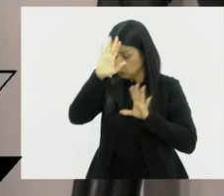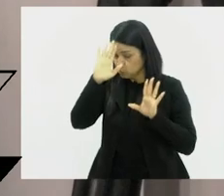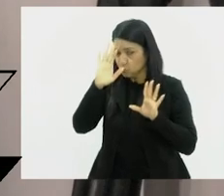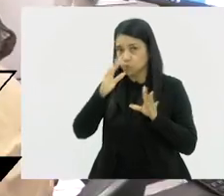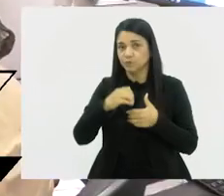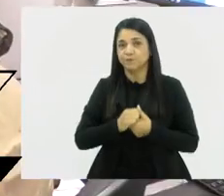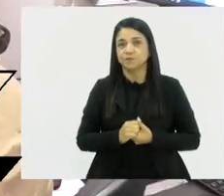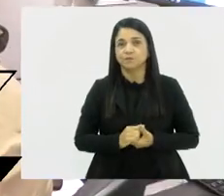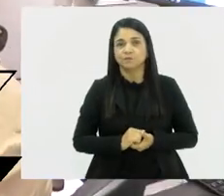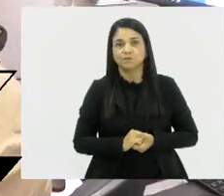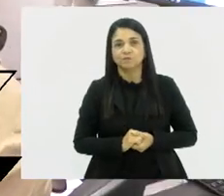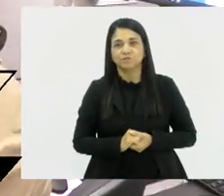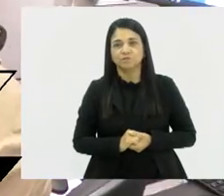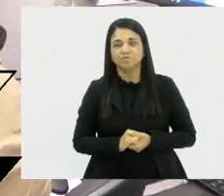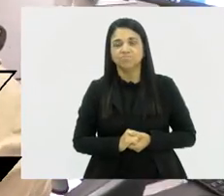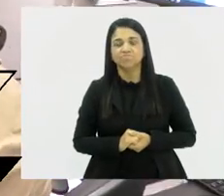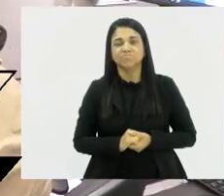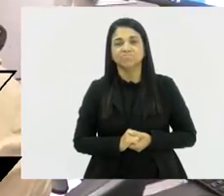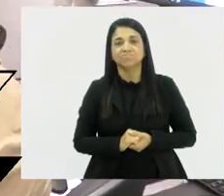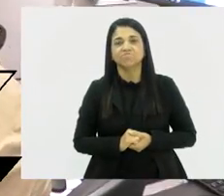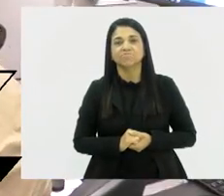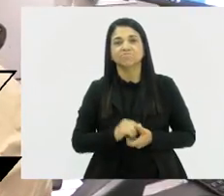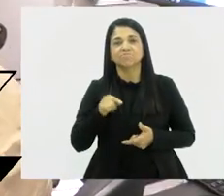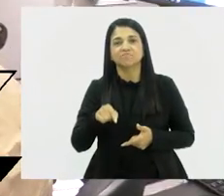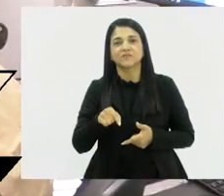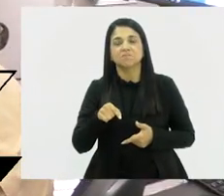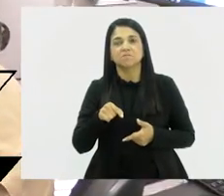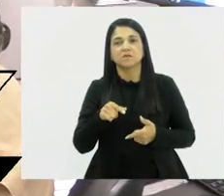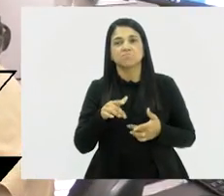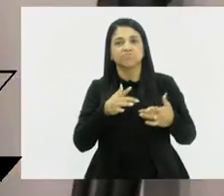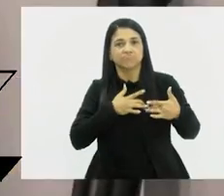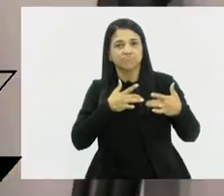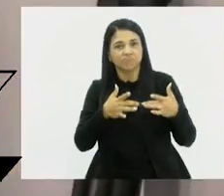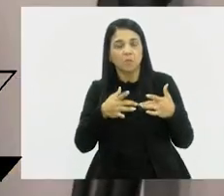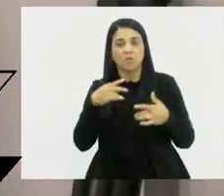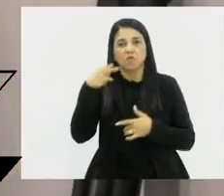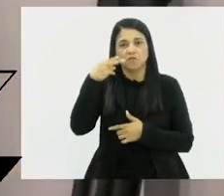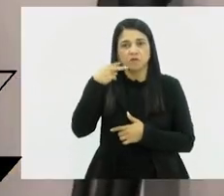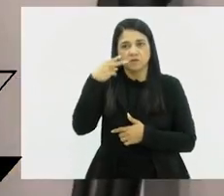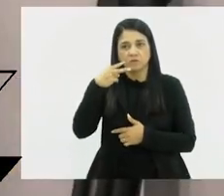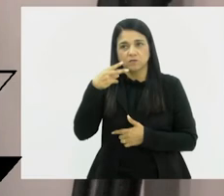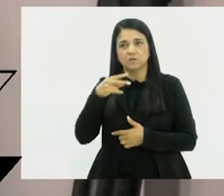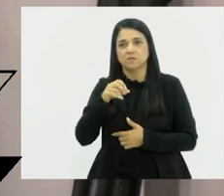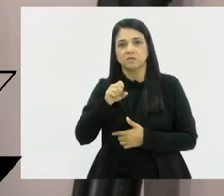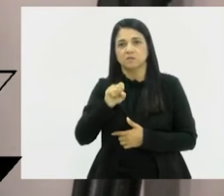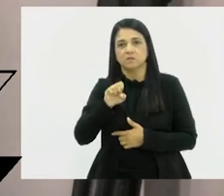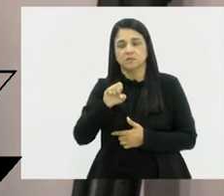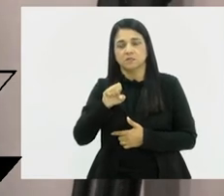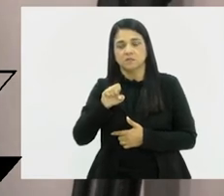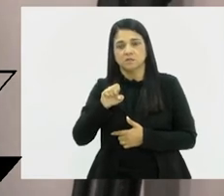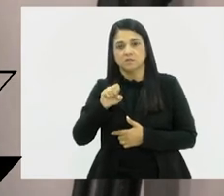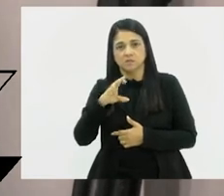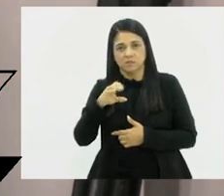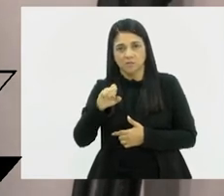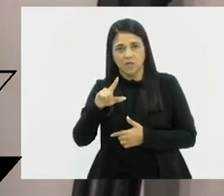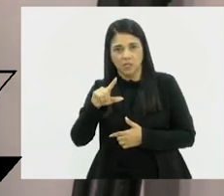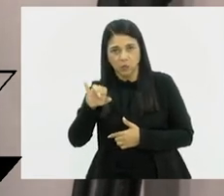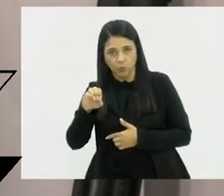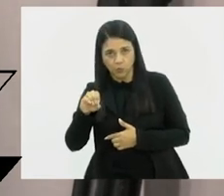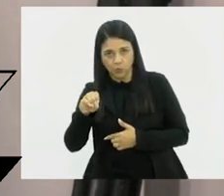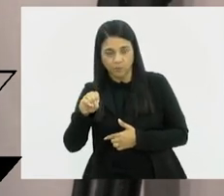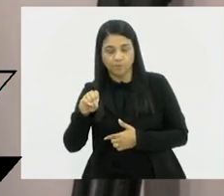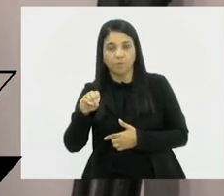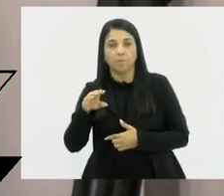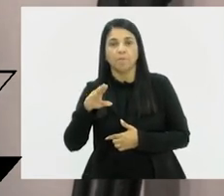Desculpa, só um detalhe, deixar aqui minha condolência ao meu colega vereador Sério Luparelli, que faleceu hoje, um